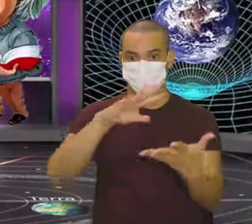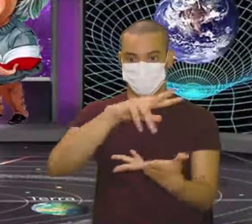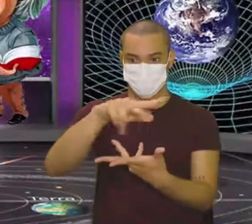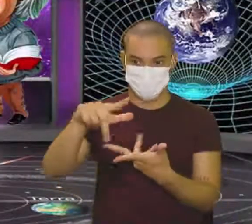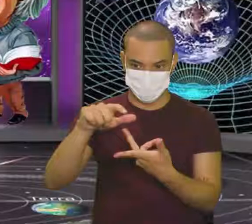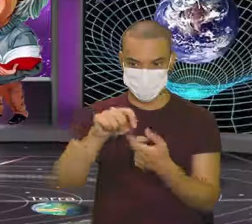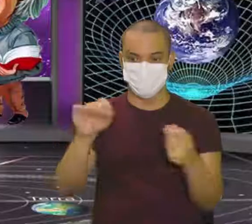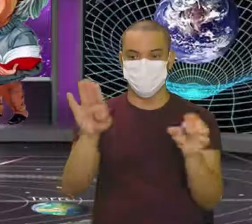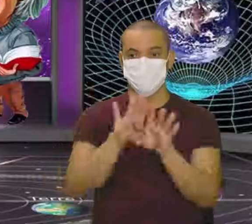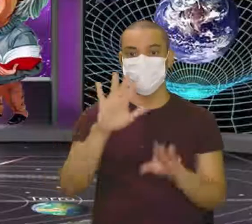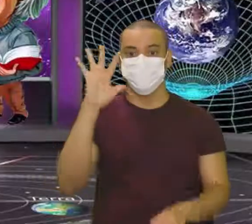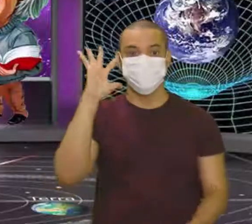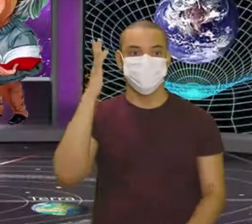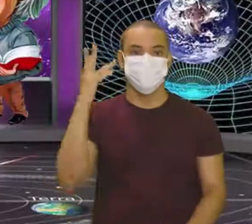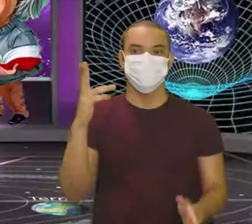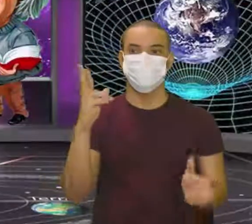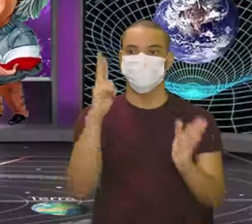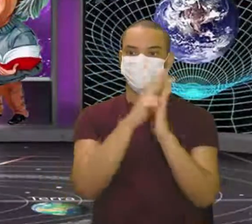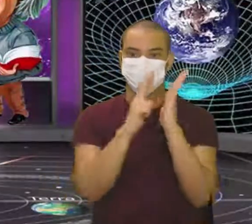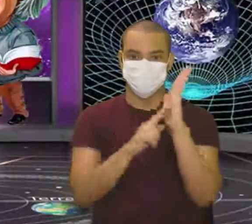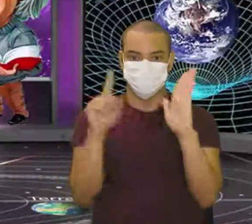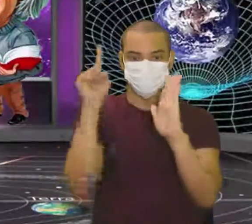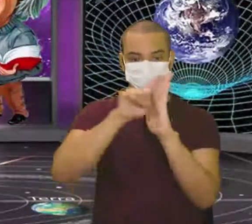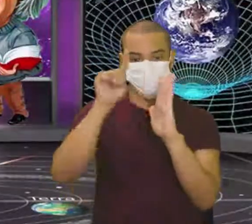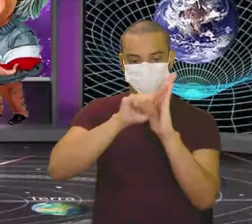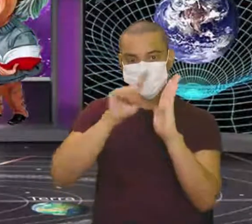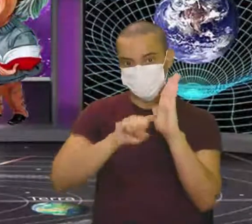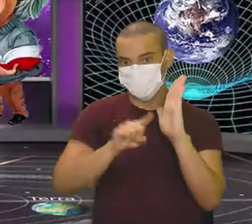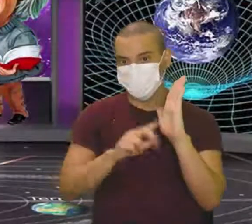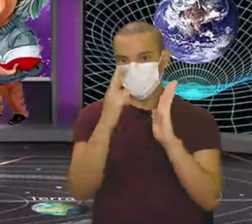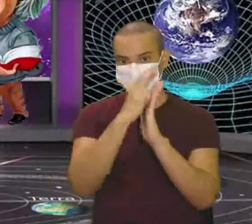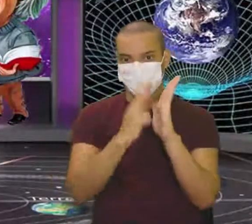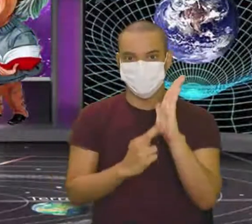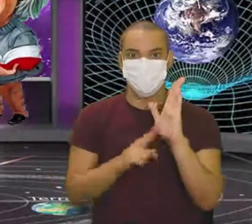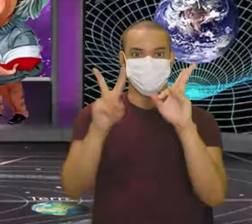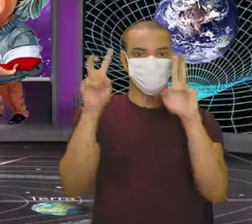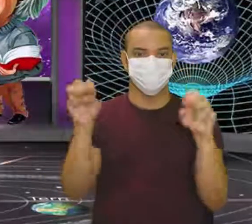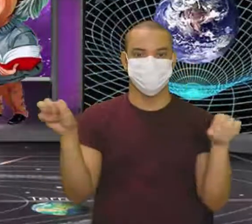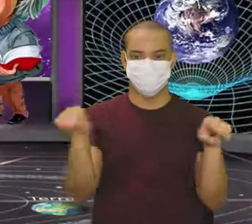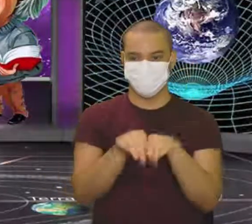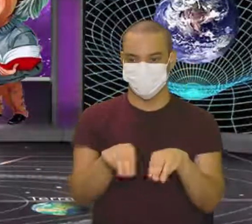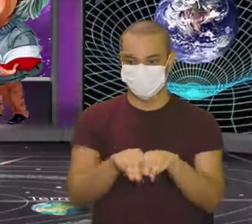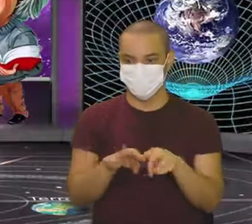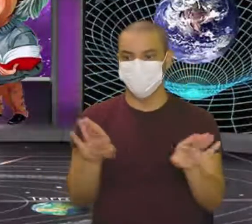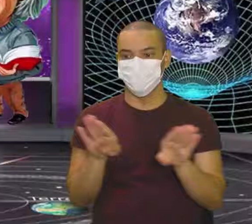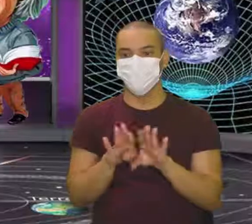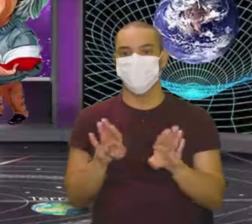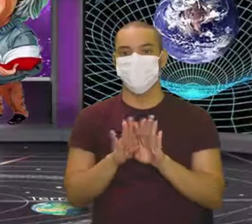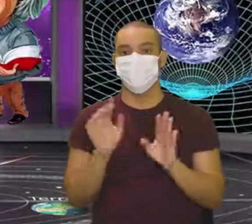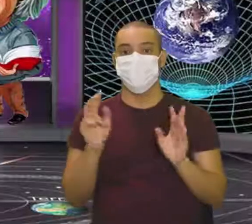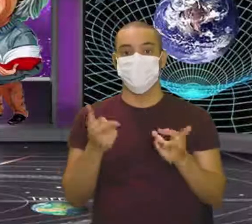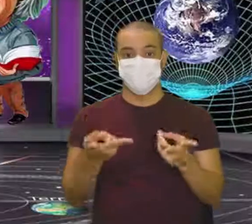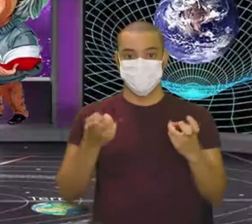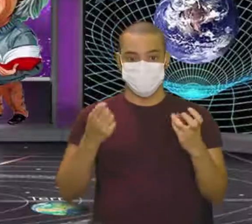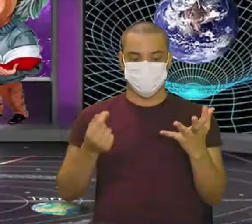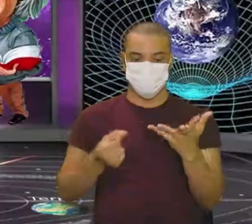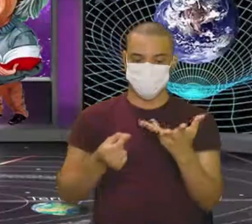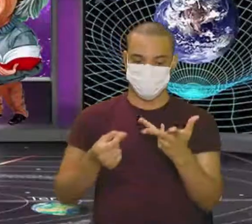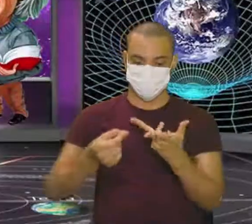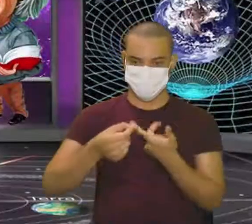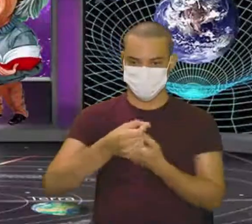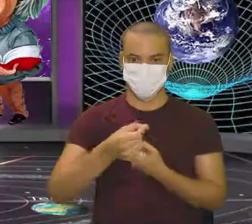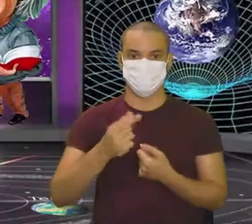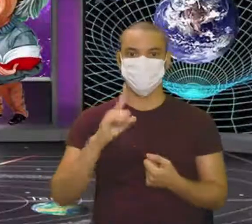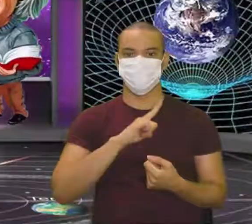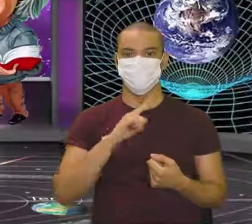nós resolvemos algumas questões relacionadas ao magnetismo. Nós vimos lá as propriedades dos ímãs, que é um